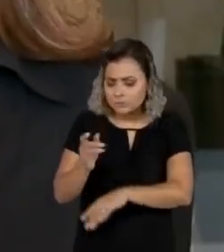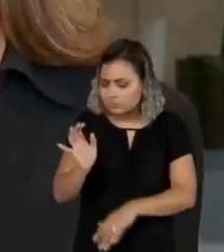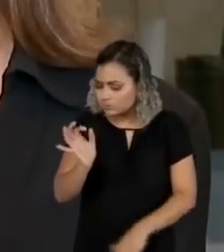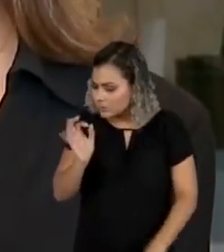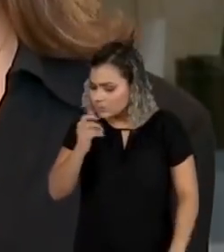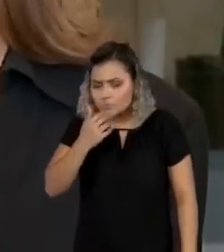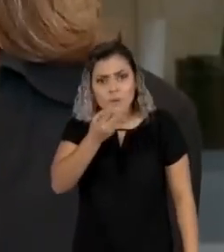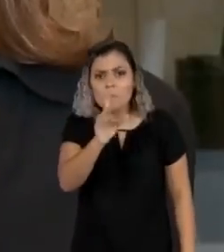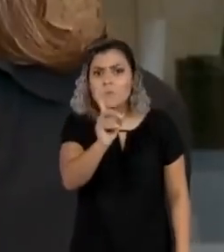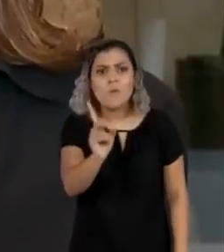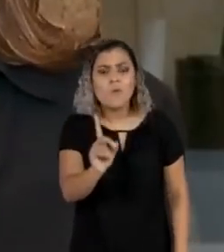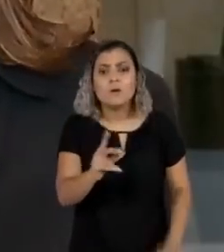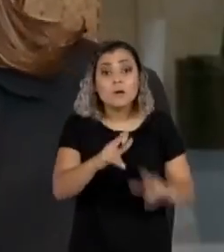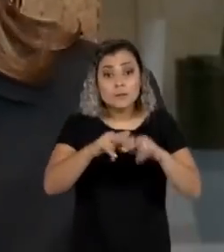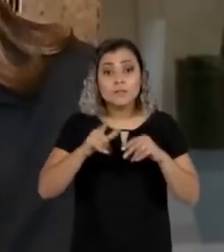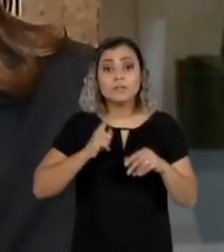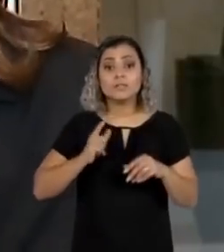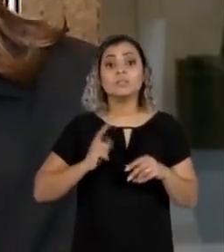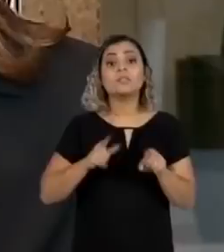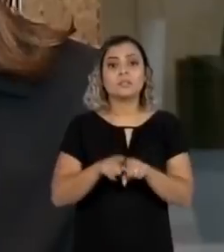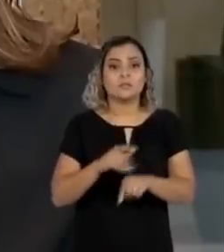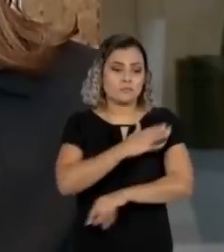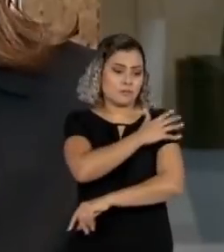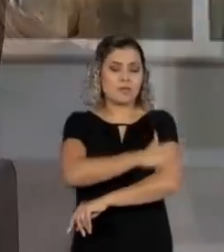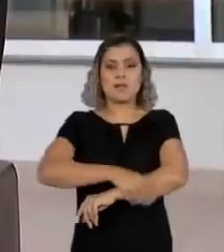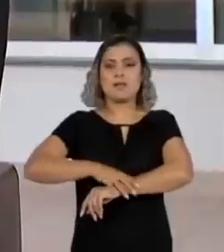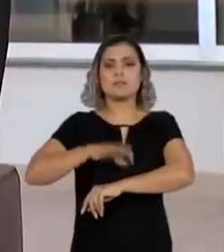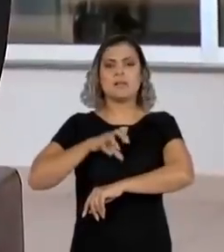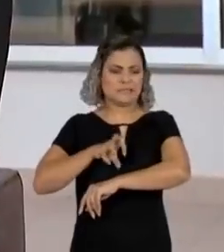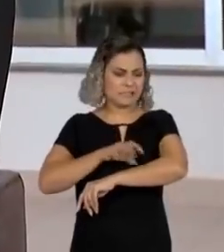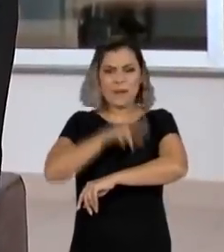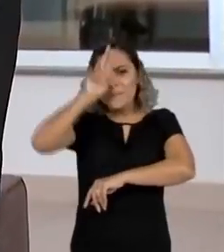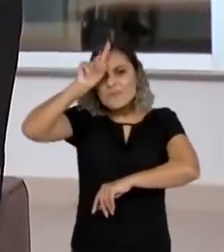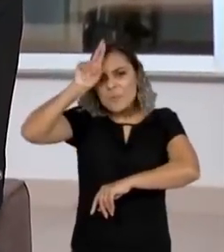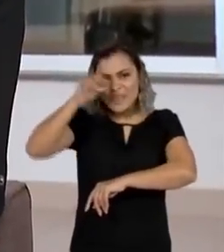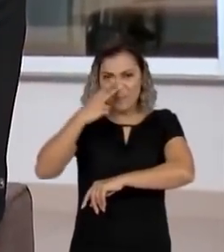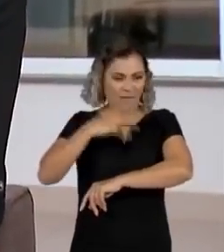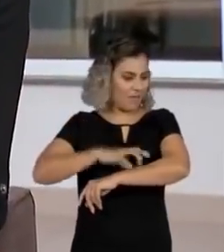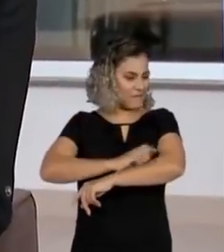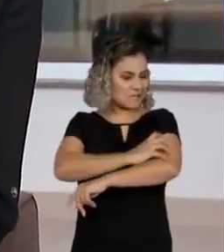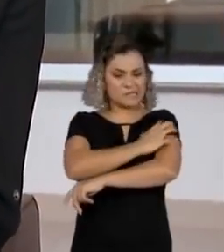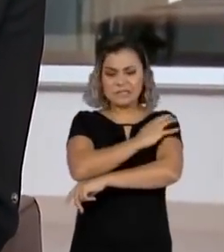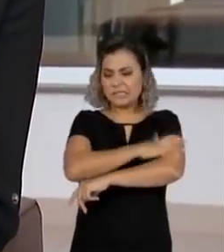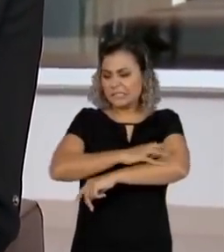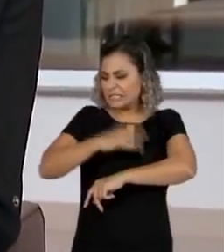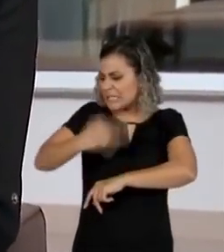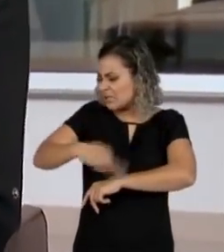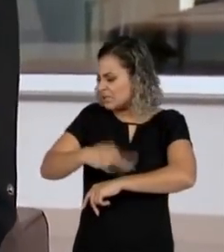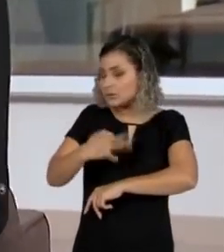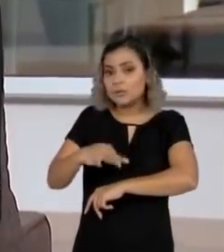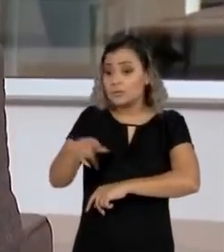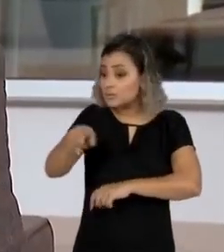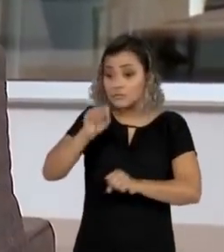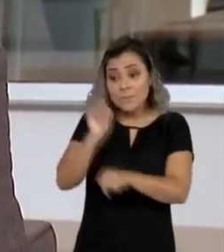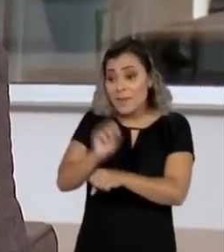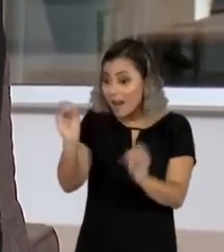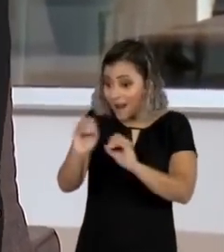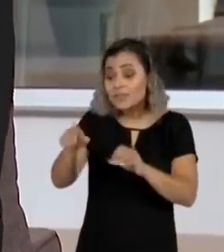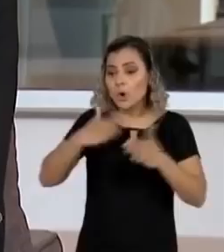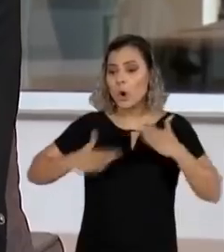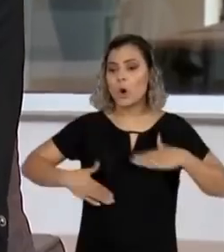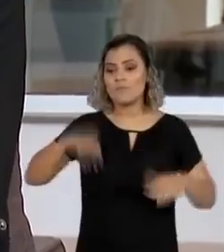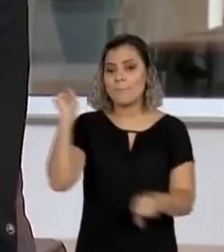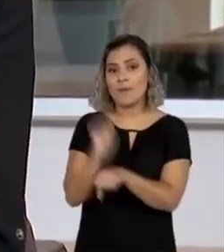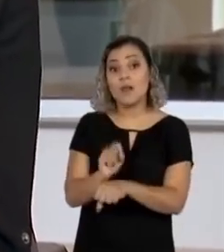E nesse dia eu já tinha um formigamento muito grande nos braços. E ele falou para mim, olha, Luana, se você não parar, o teu corpo vai te parar. Você está